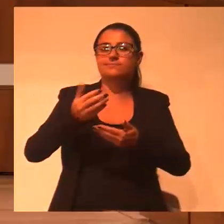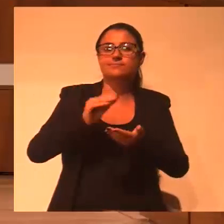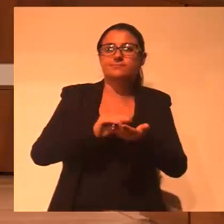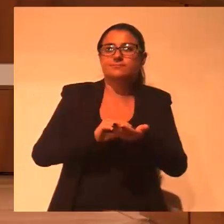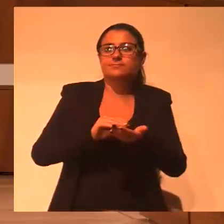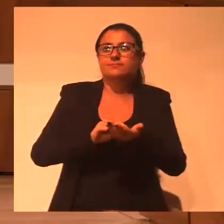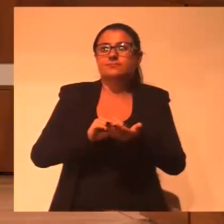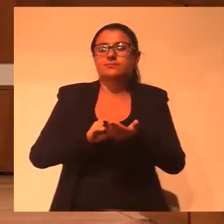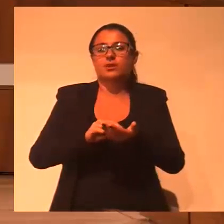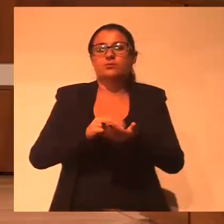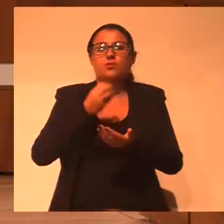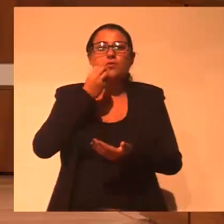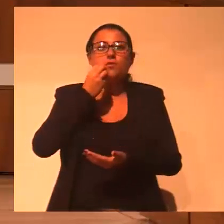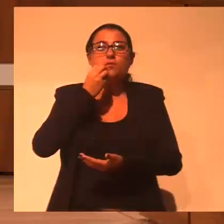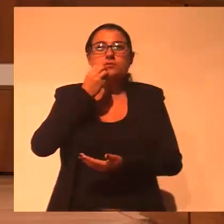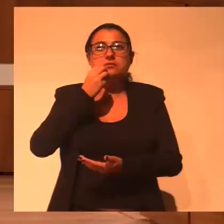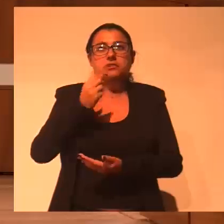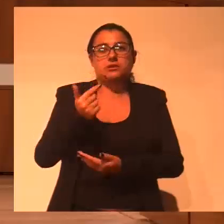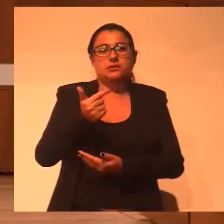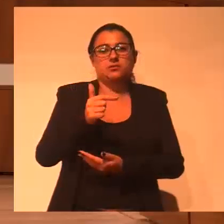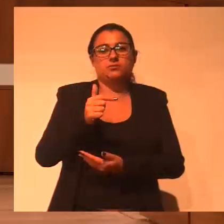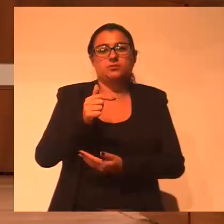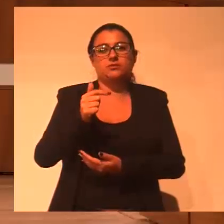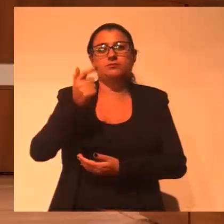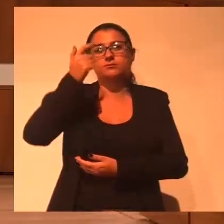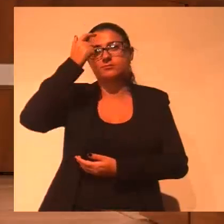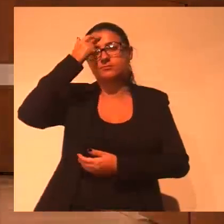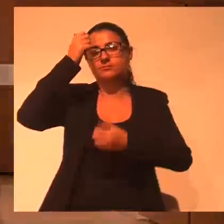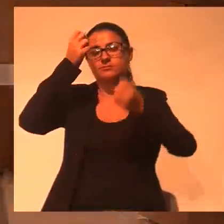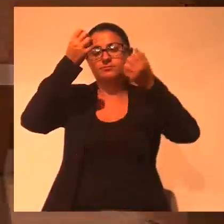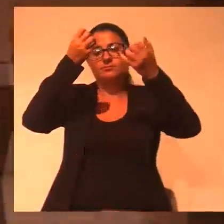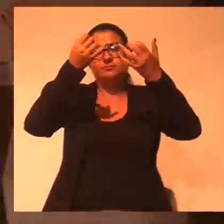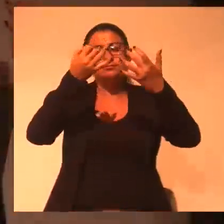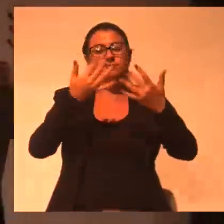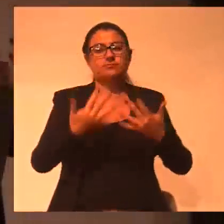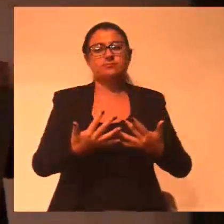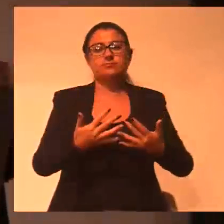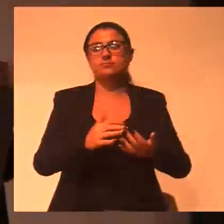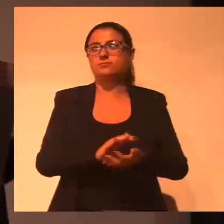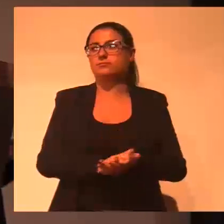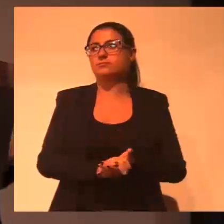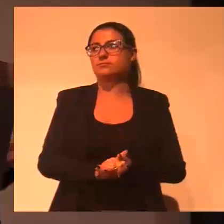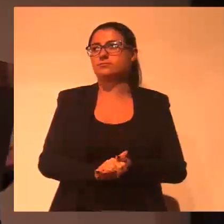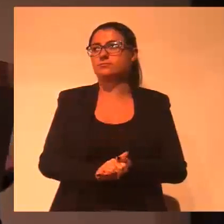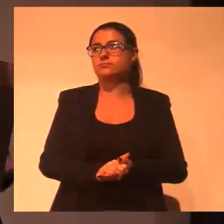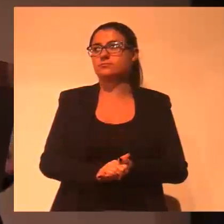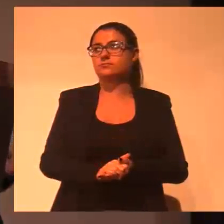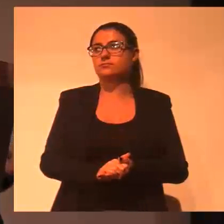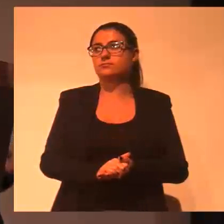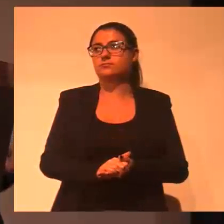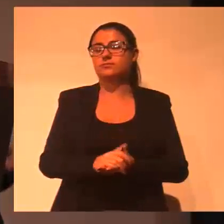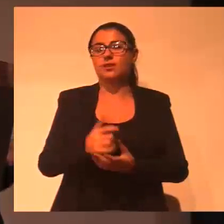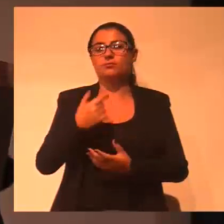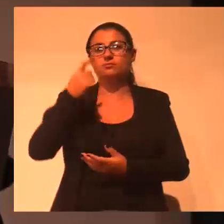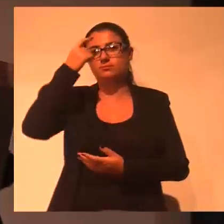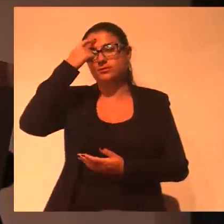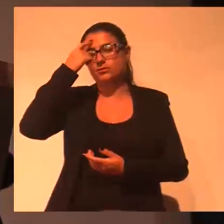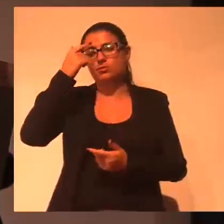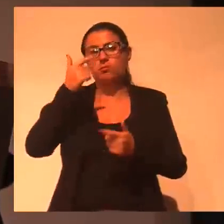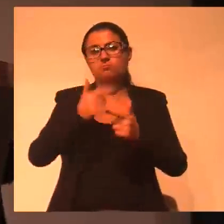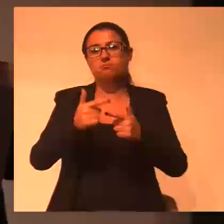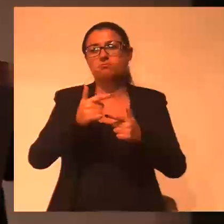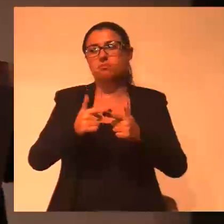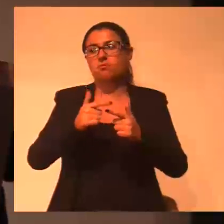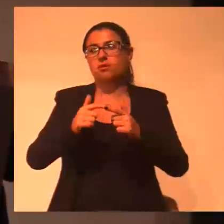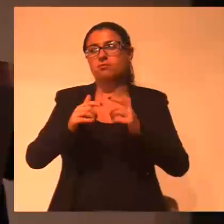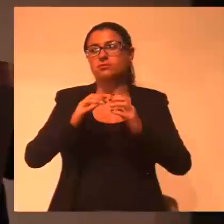tenho tido a oportunidade de expor os meus pensamentos por aqui. Obrigado pela parte. Eu acho que eu estou com algum problema de comunicação